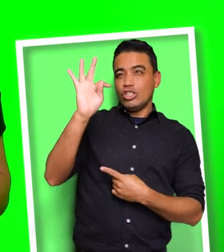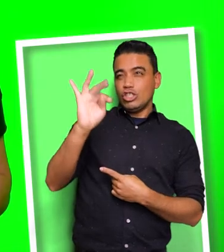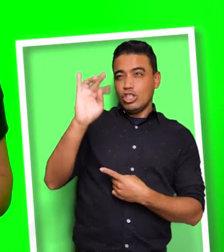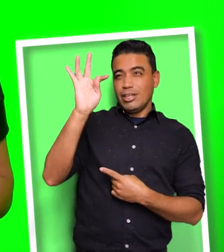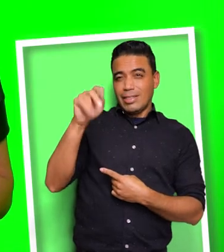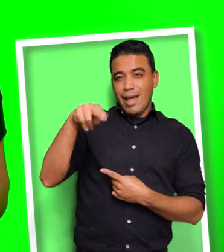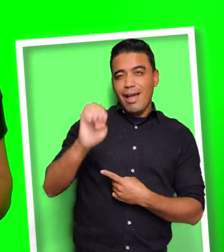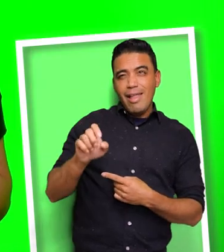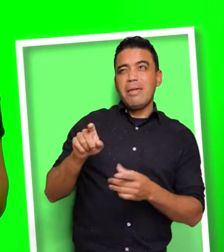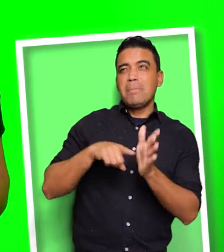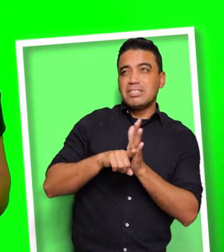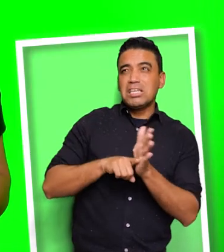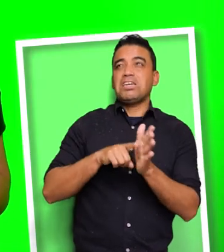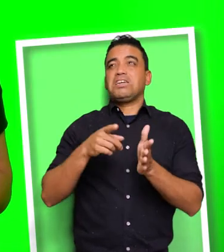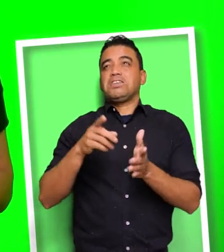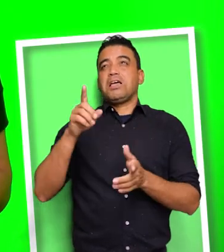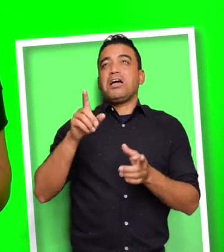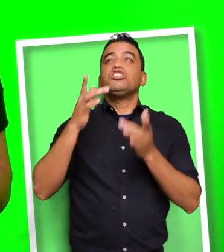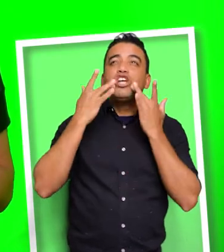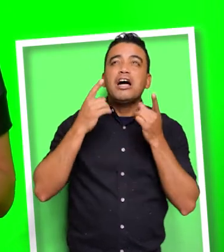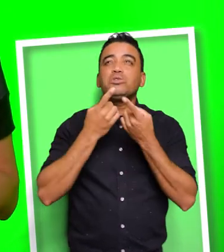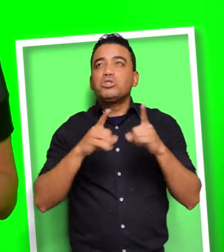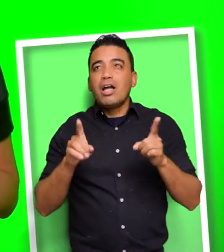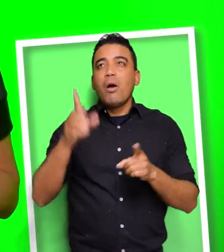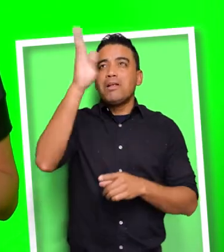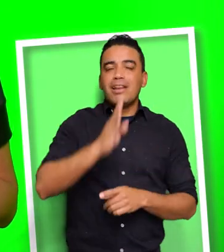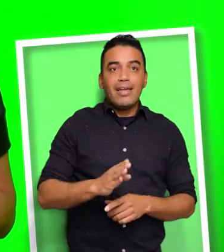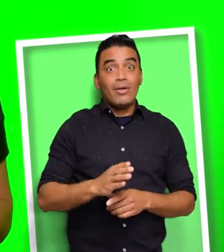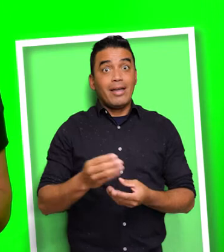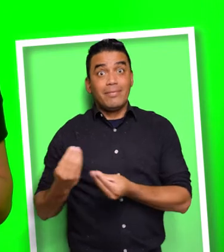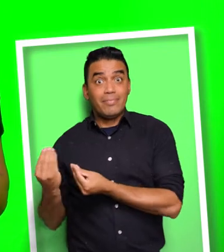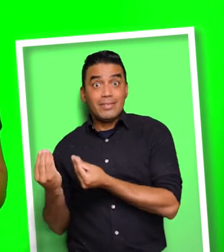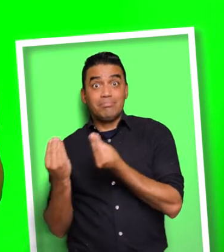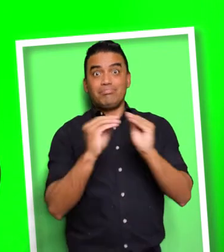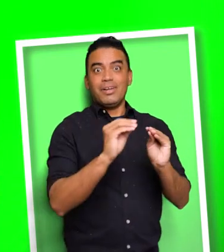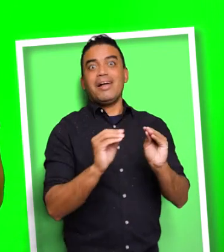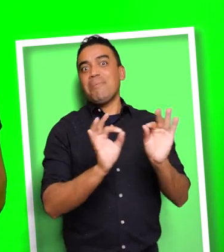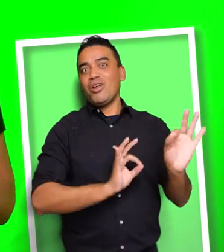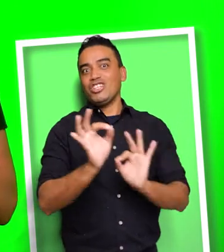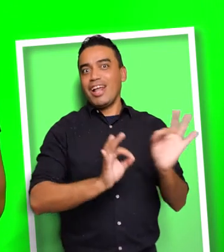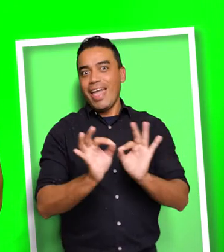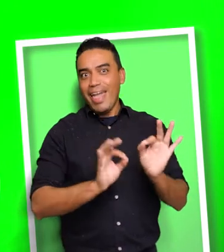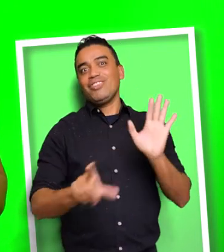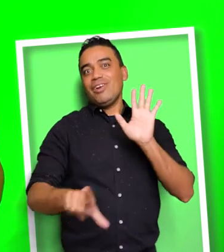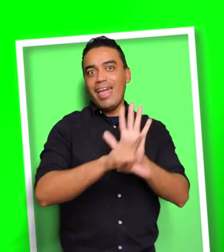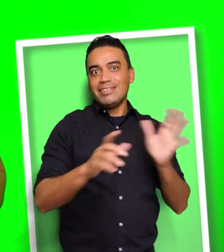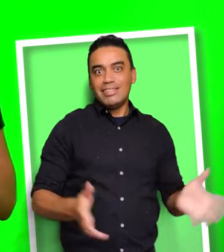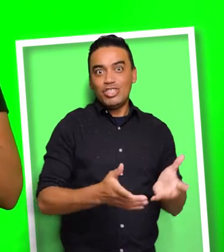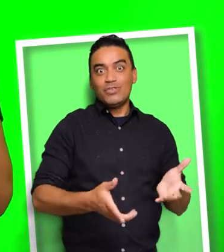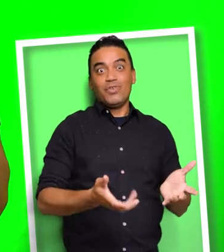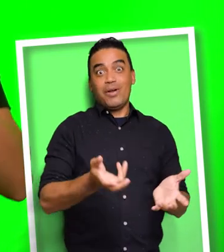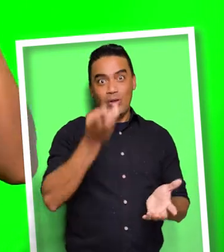pesquisa em teatro musical brasileiro, isso era 2010. Nós mandamos o projeto para a Lei Estadual de Incentivo à Cultura e aprovamos. A primeira vez que a gente mandou o